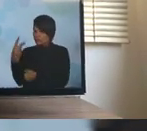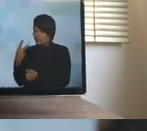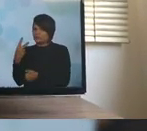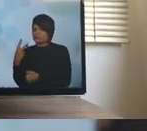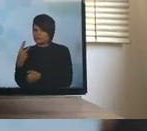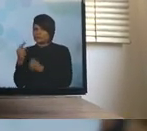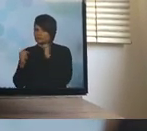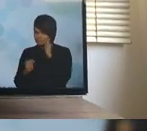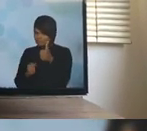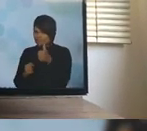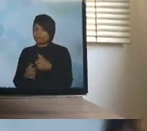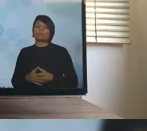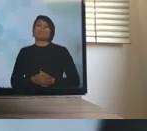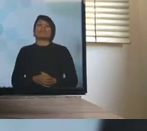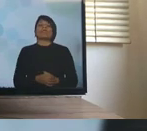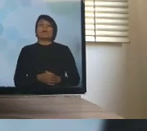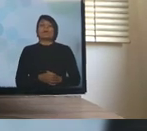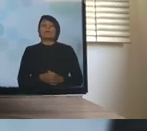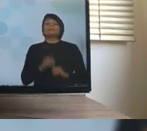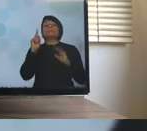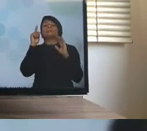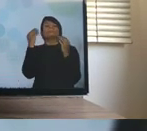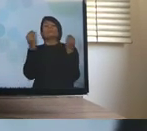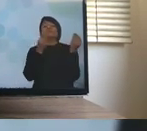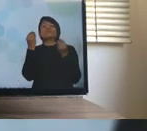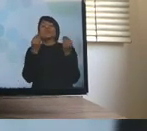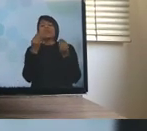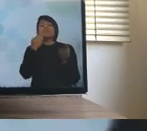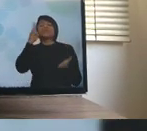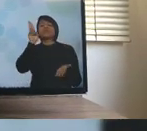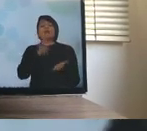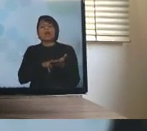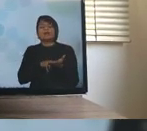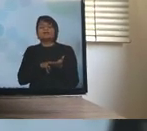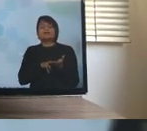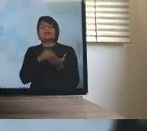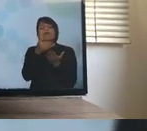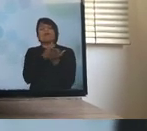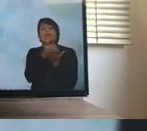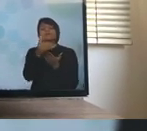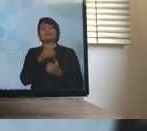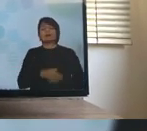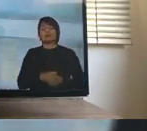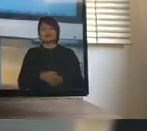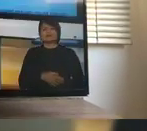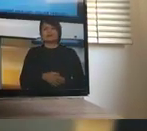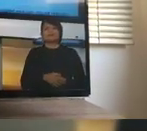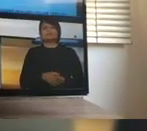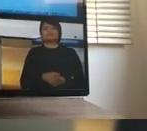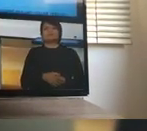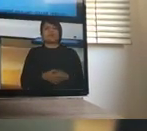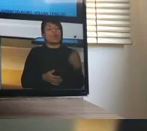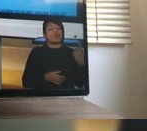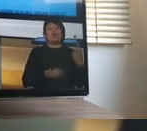pergunta: como a carta começa? Então, lá na carta 1, como que ela